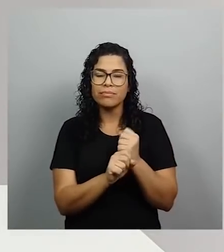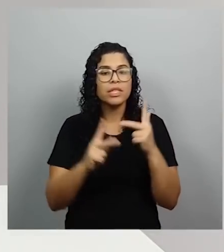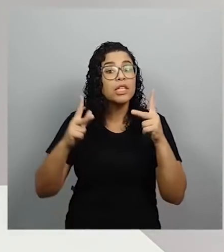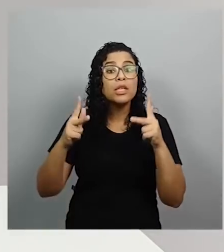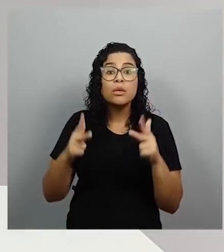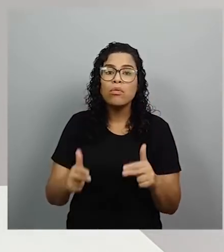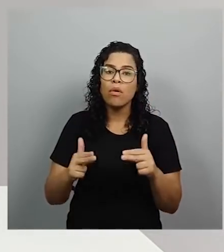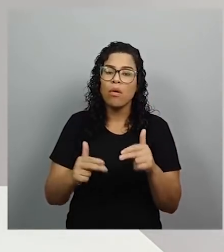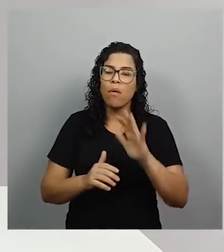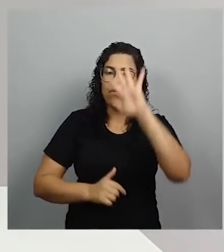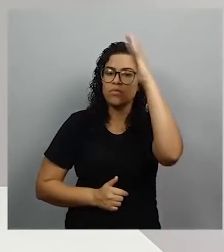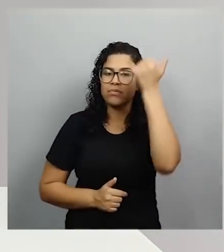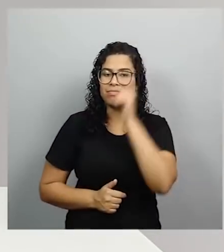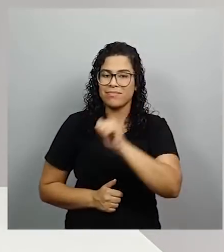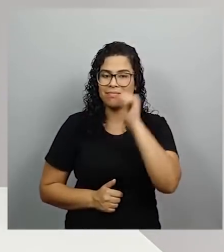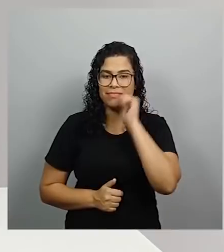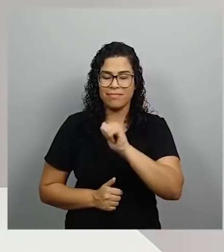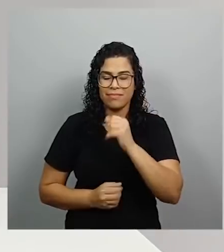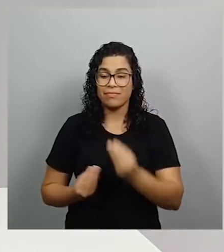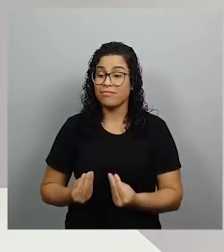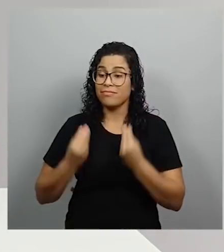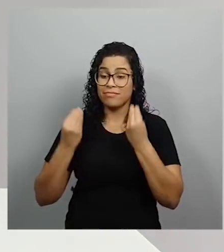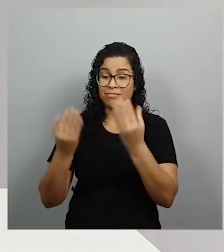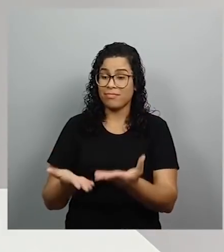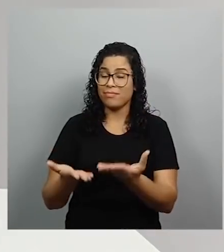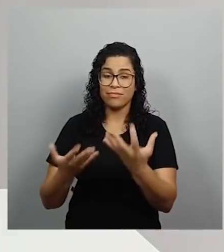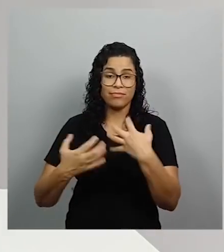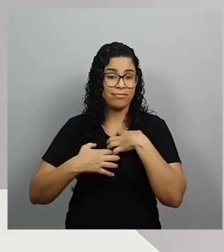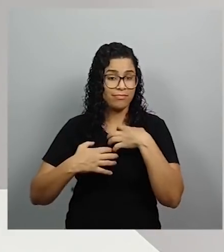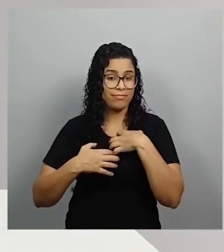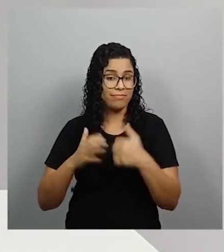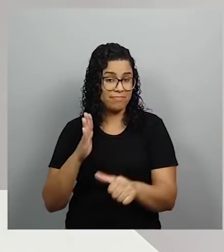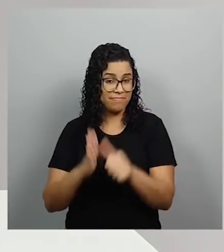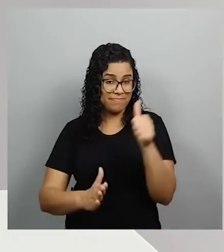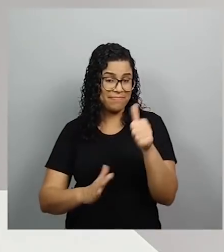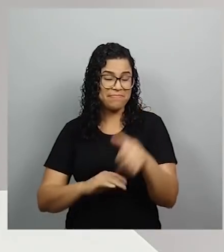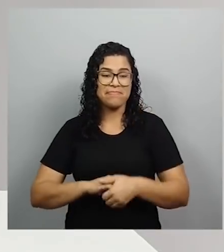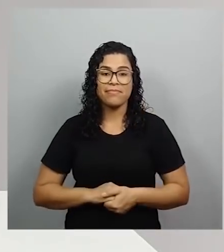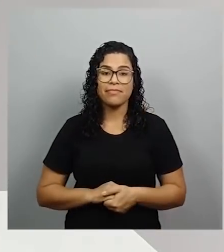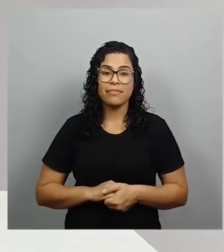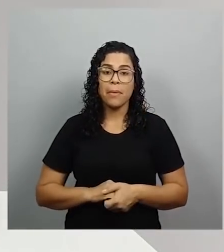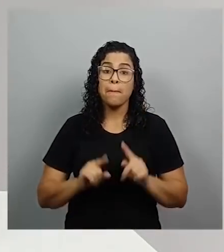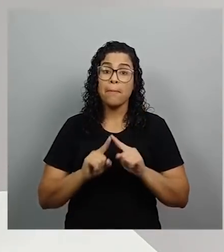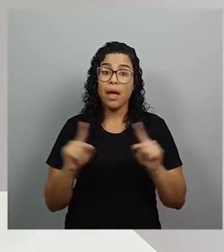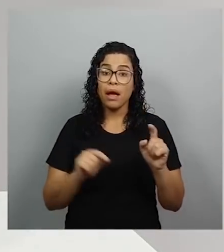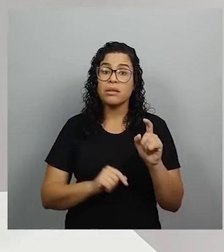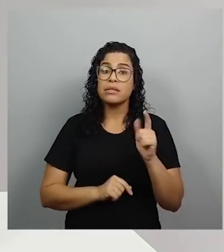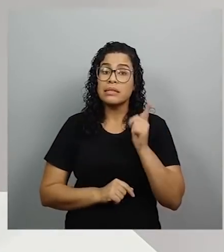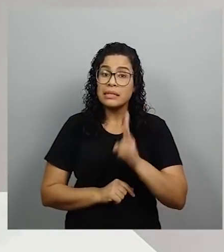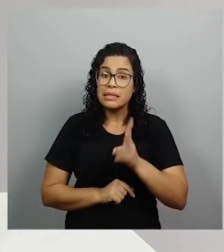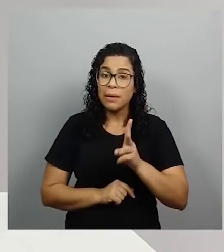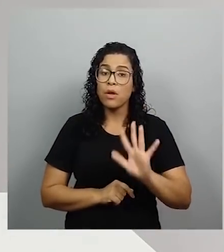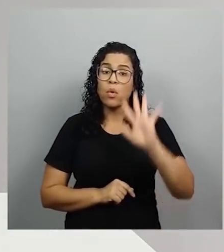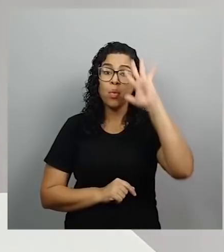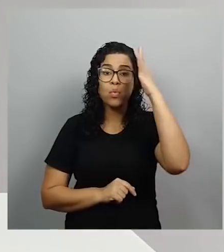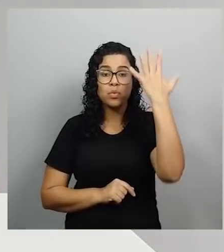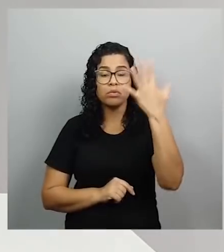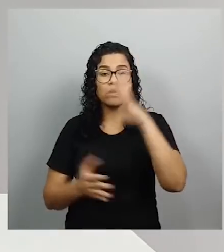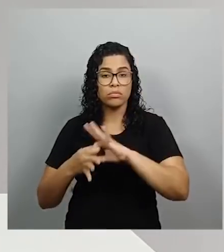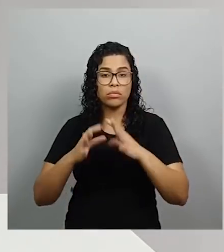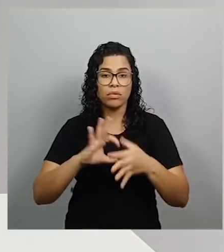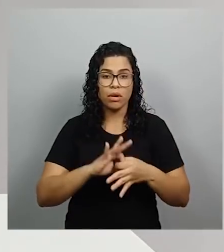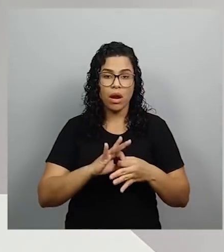Era a mesma coisa oferecida às mulheres nesse primeiro momento. Mas a cada nova edição dos Jogos, aumentava